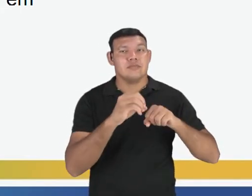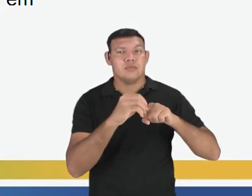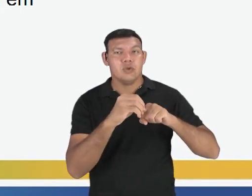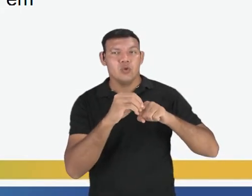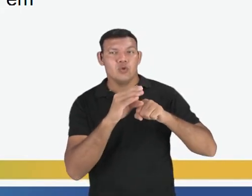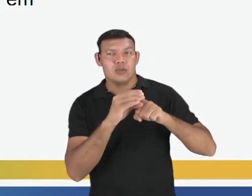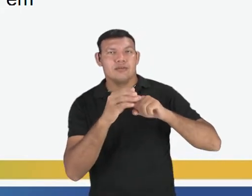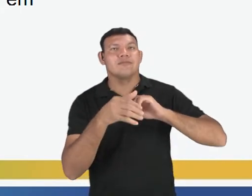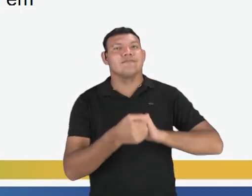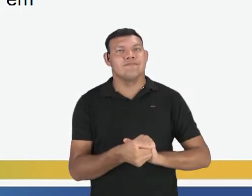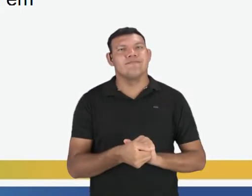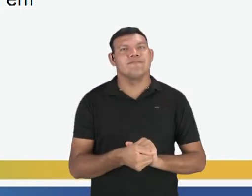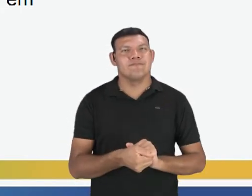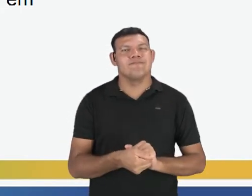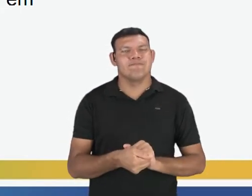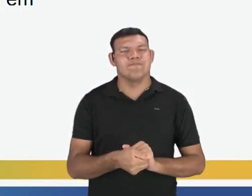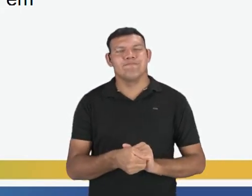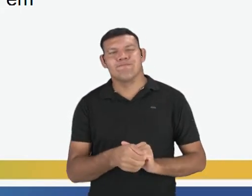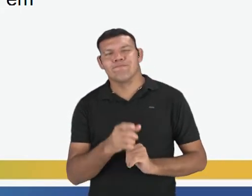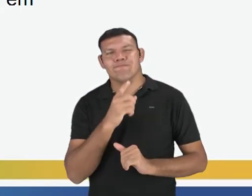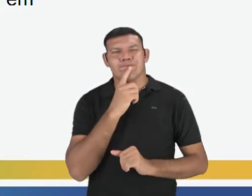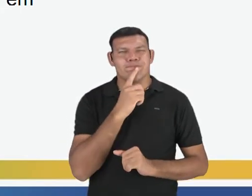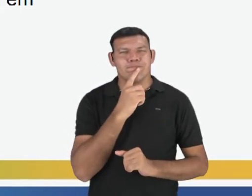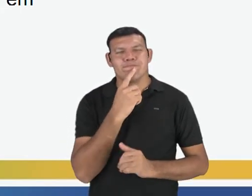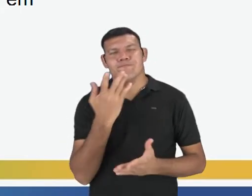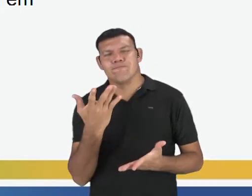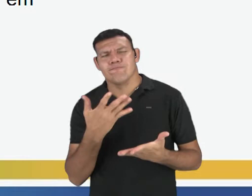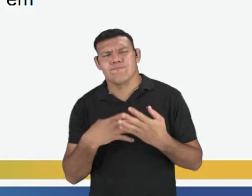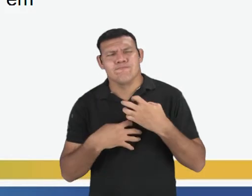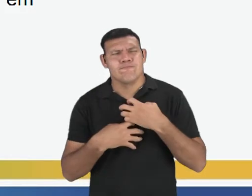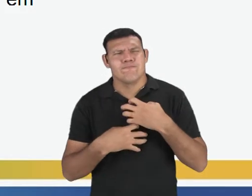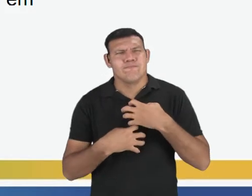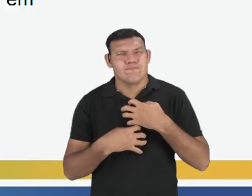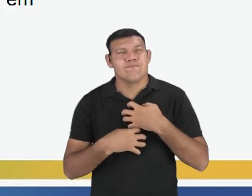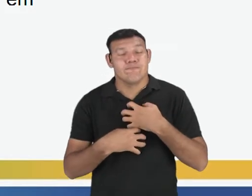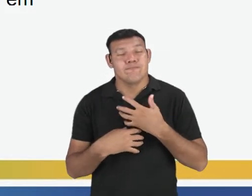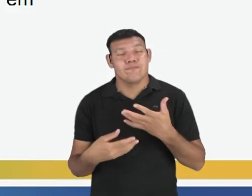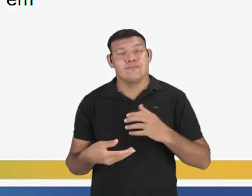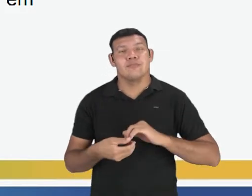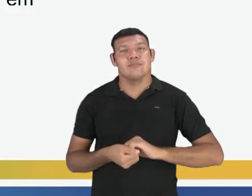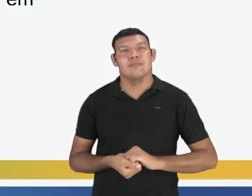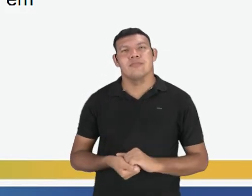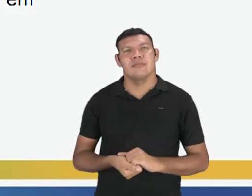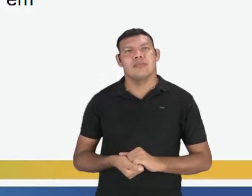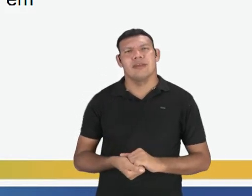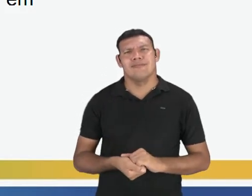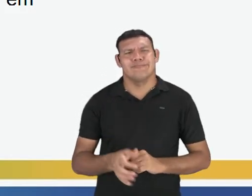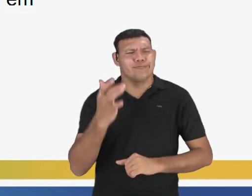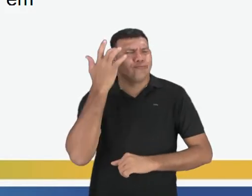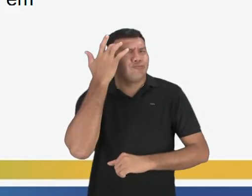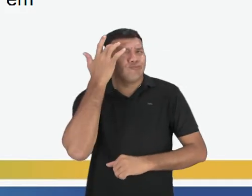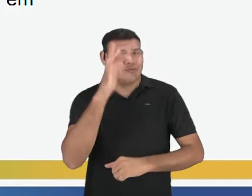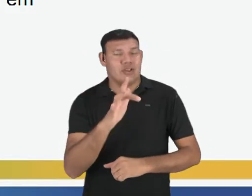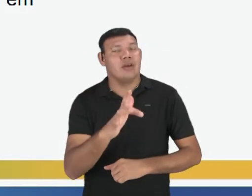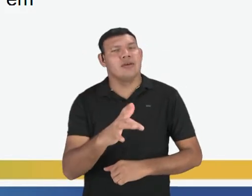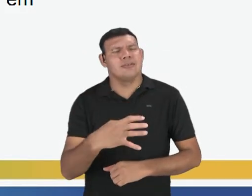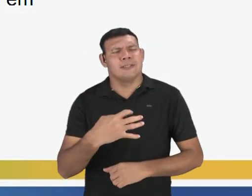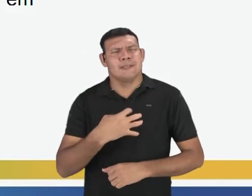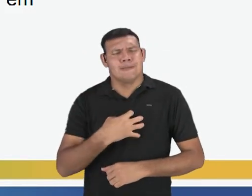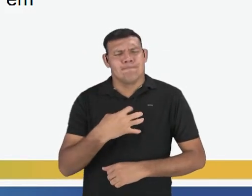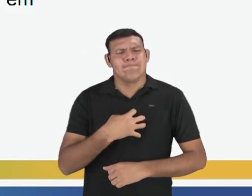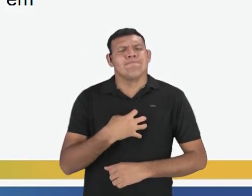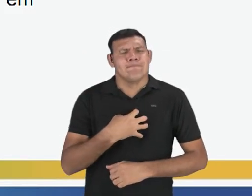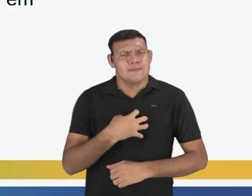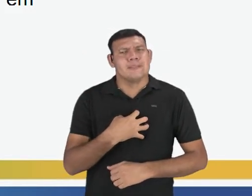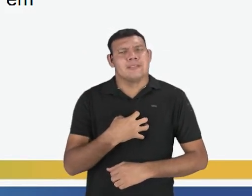dizendo que é o indutivo, né? A intuição que vem para você. Você não tem a menor ideia, mas vem aquela